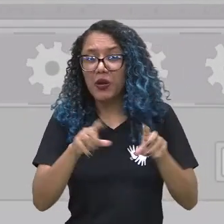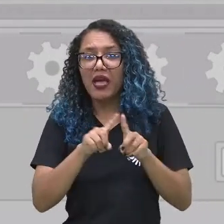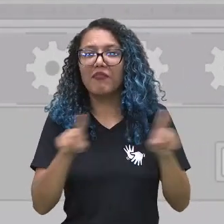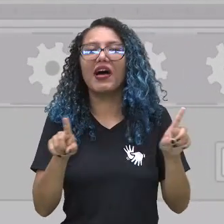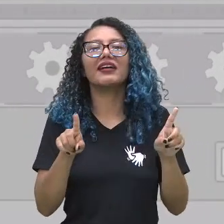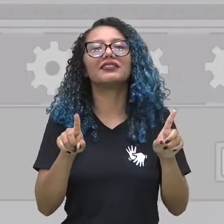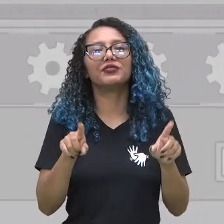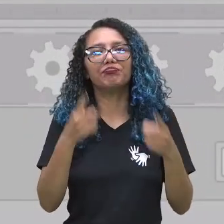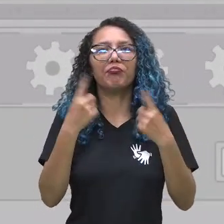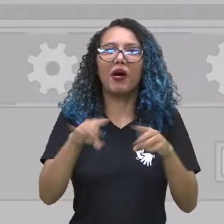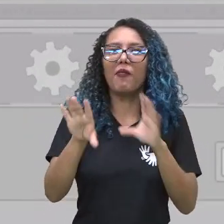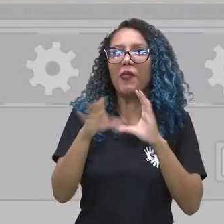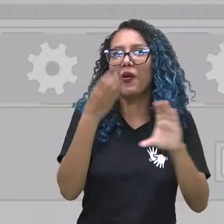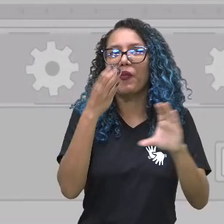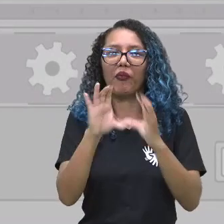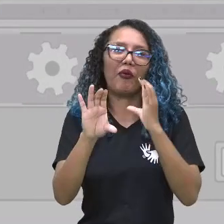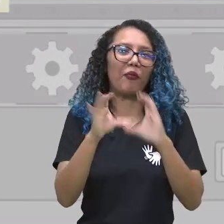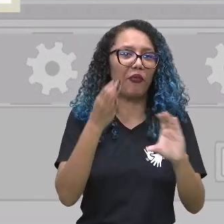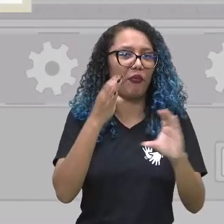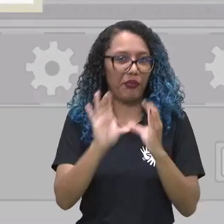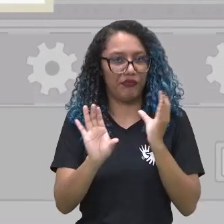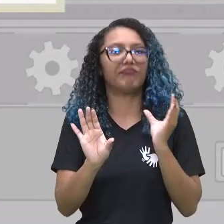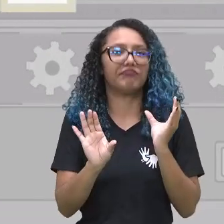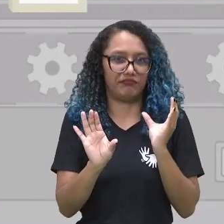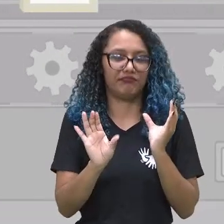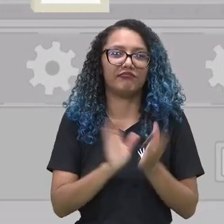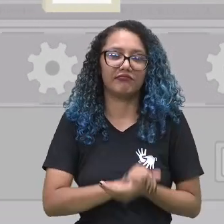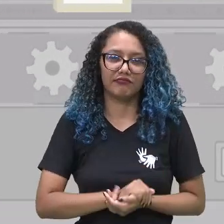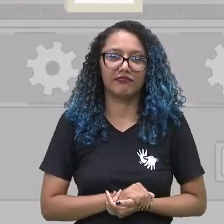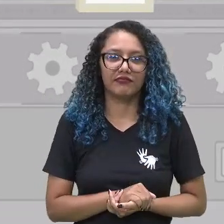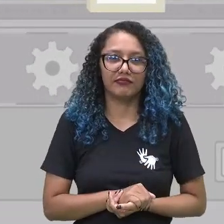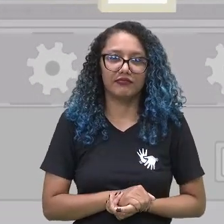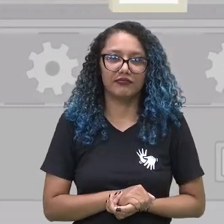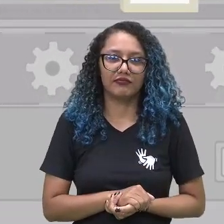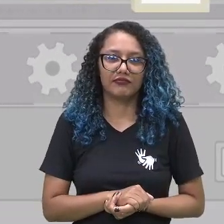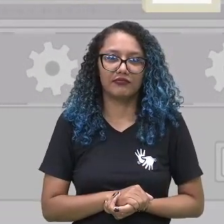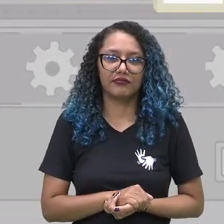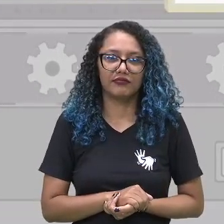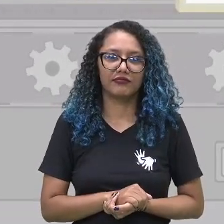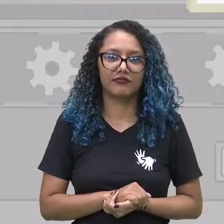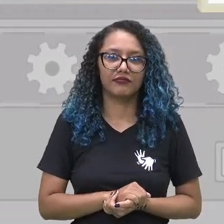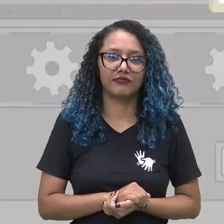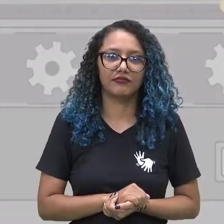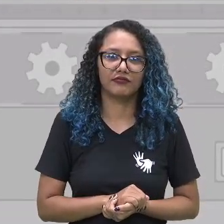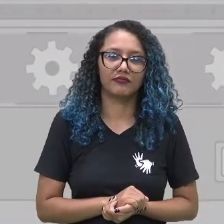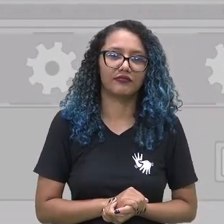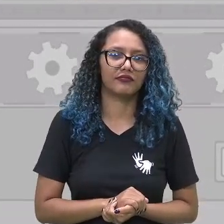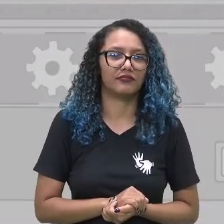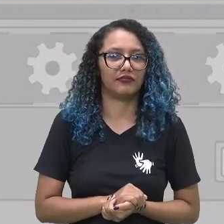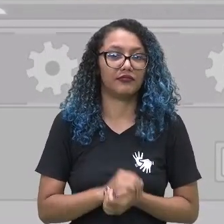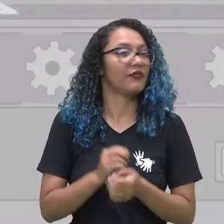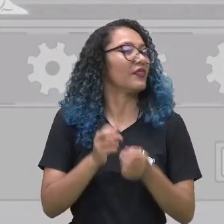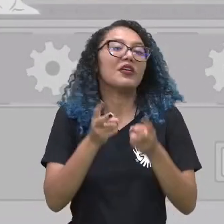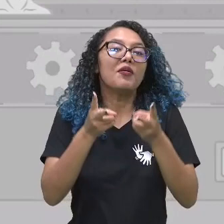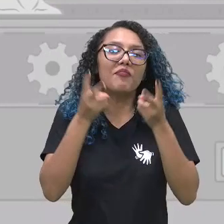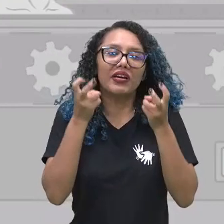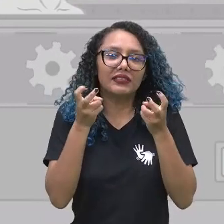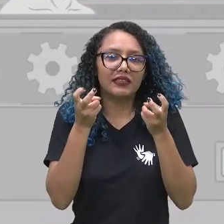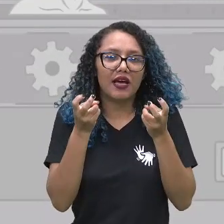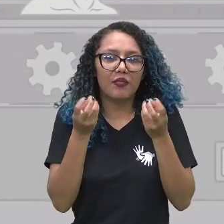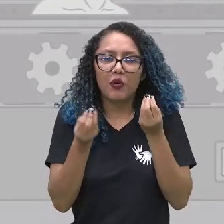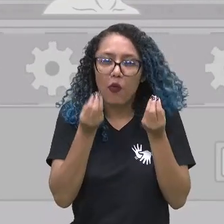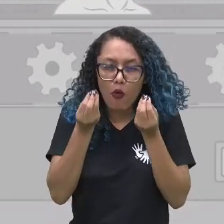em você essa situação aí né, do consumo e de